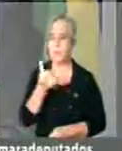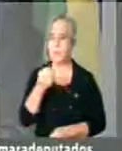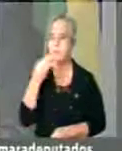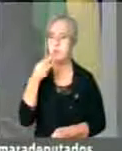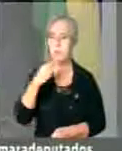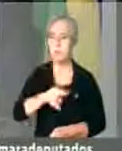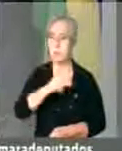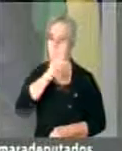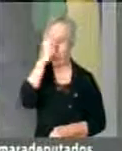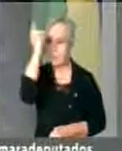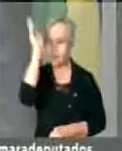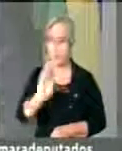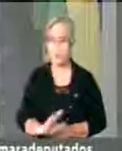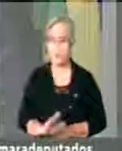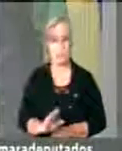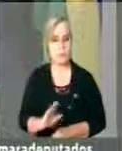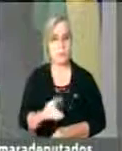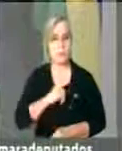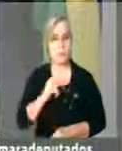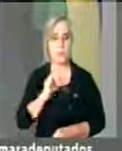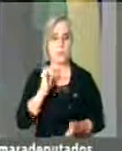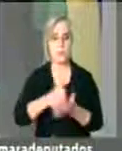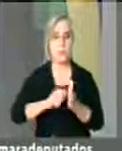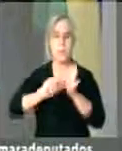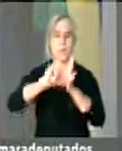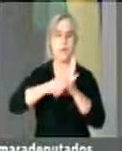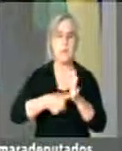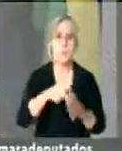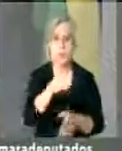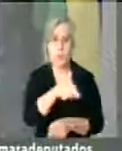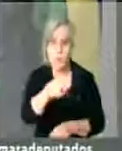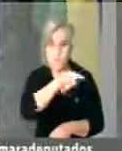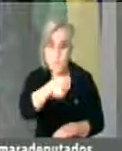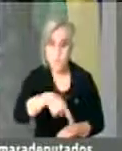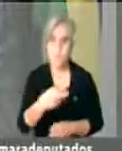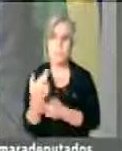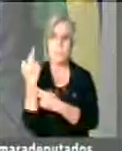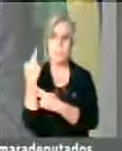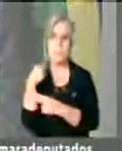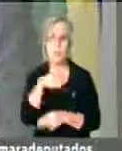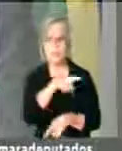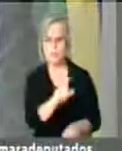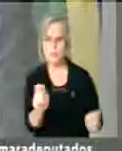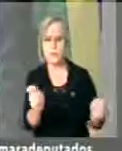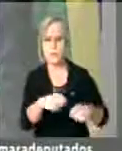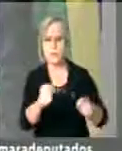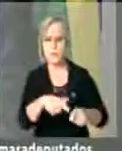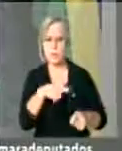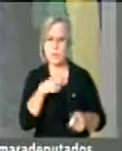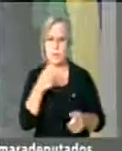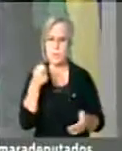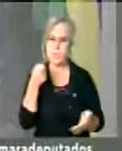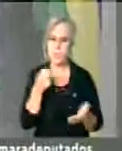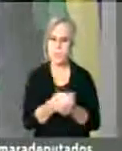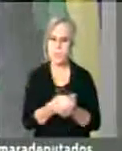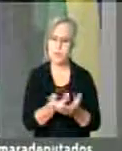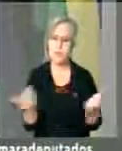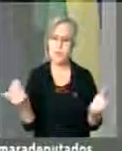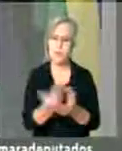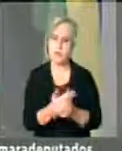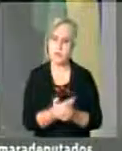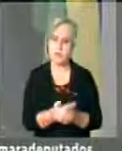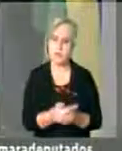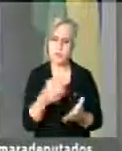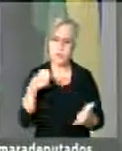inadimplentes. Vocês são responsáveis e deveriam para as cortes internacionais ser